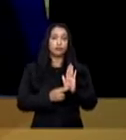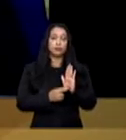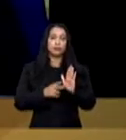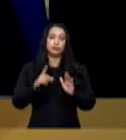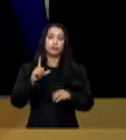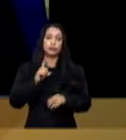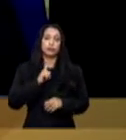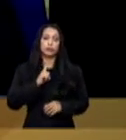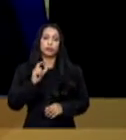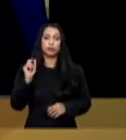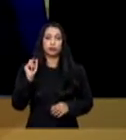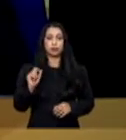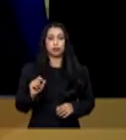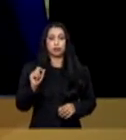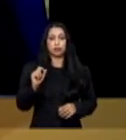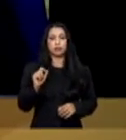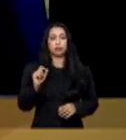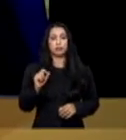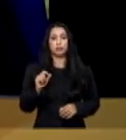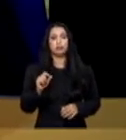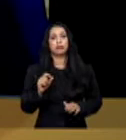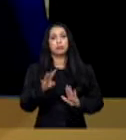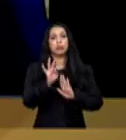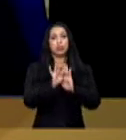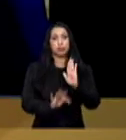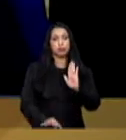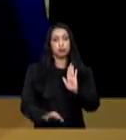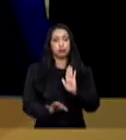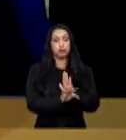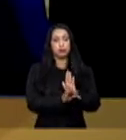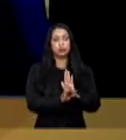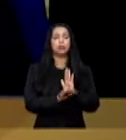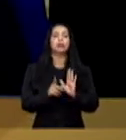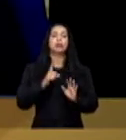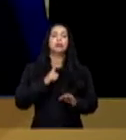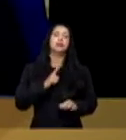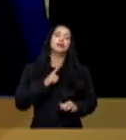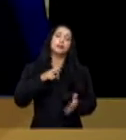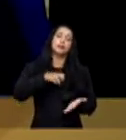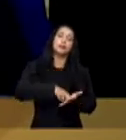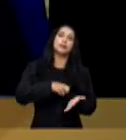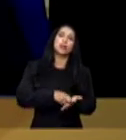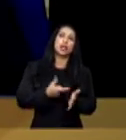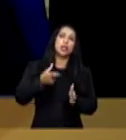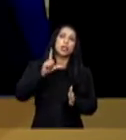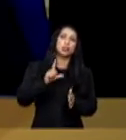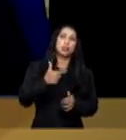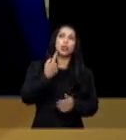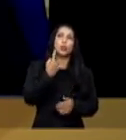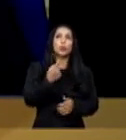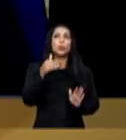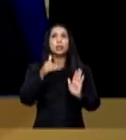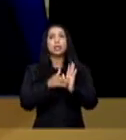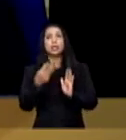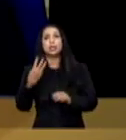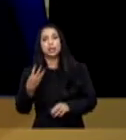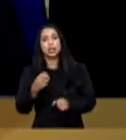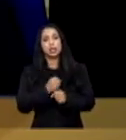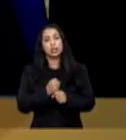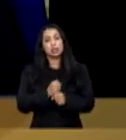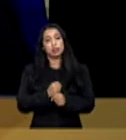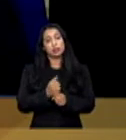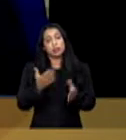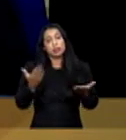repristinatório, restaurando-se a redação anterior, cuja pena era de 1 a 3 anos. Isso permitirá ao Congresso